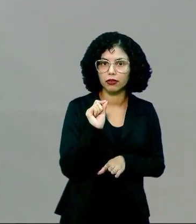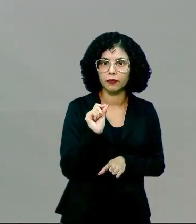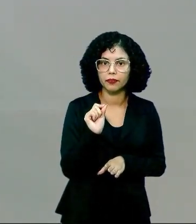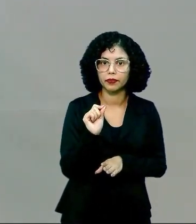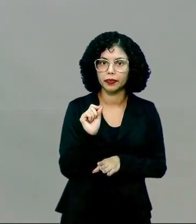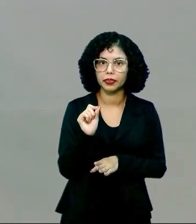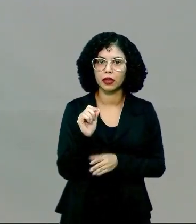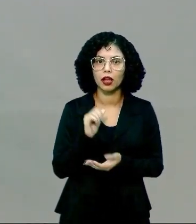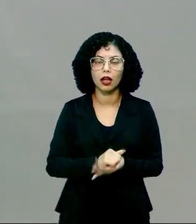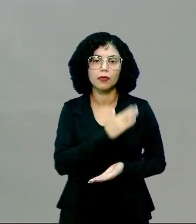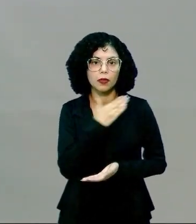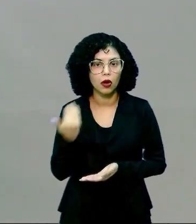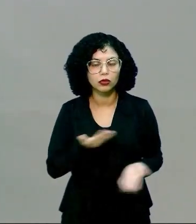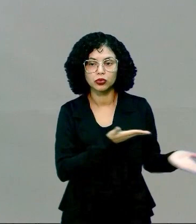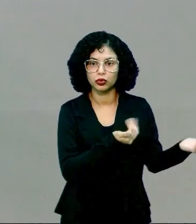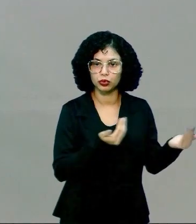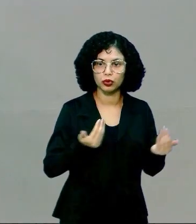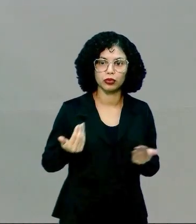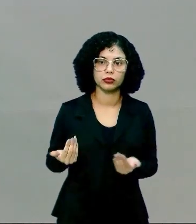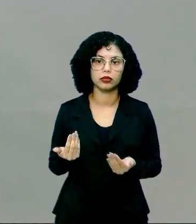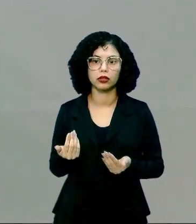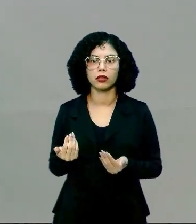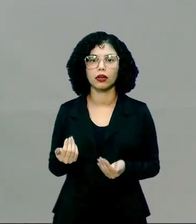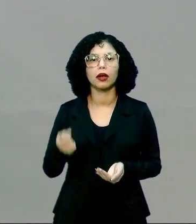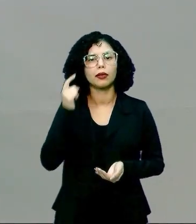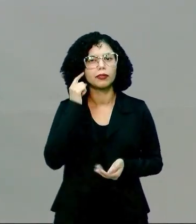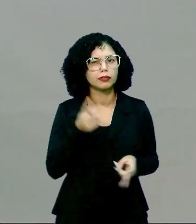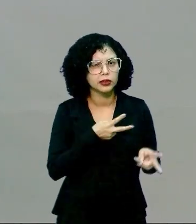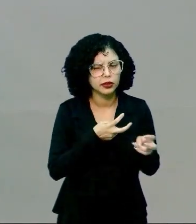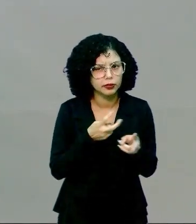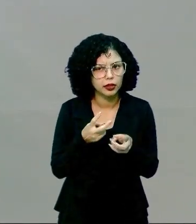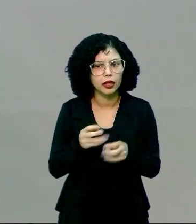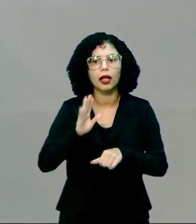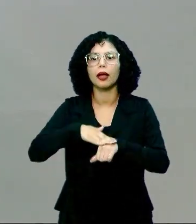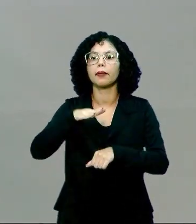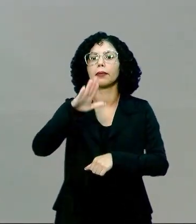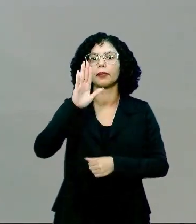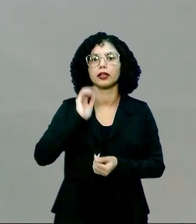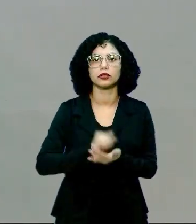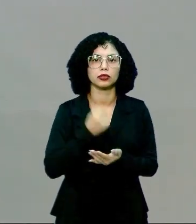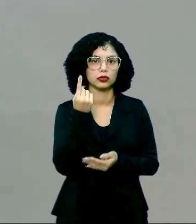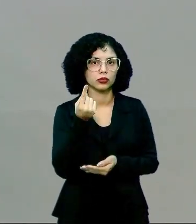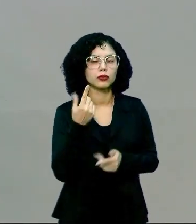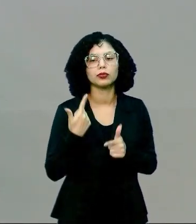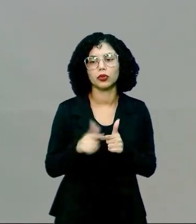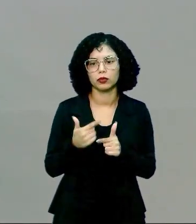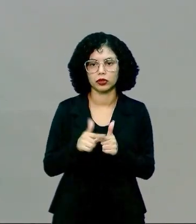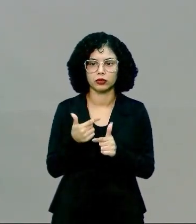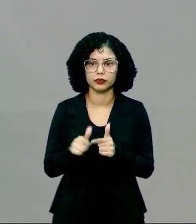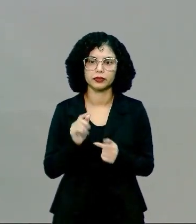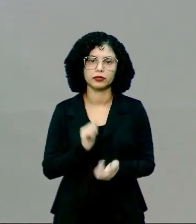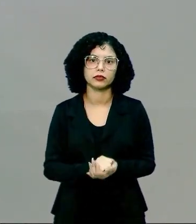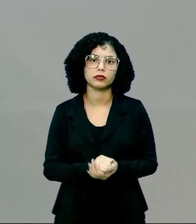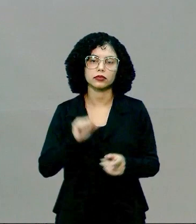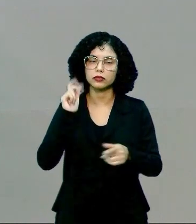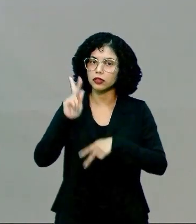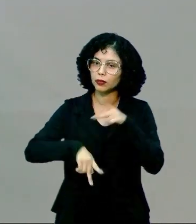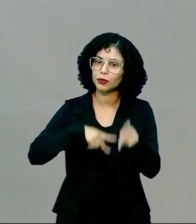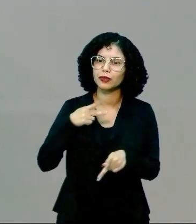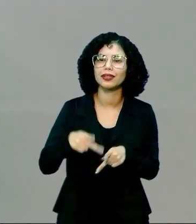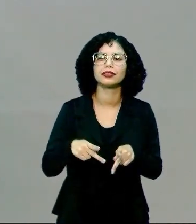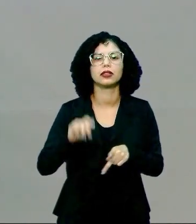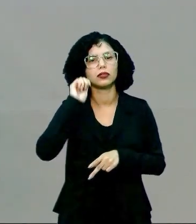ao assassinato de jovens, nós vamos perceber que é mais uma situação em que a